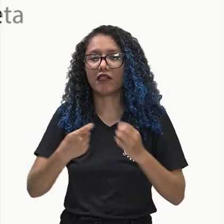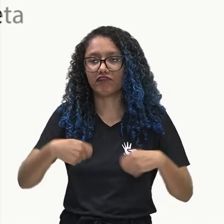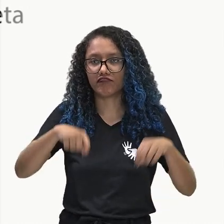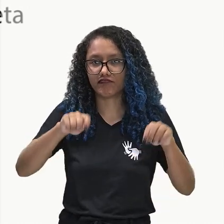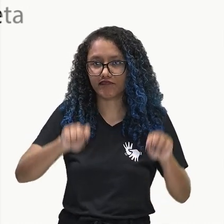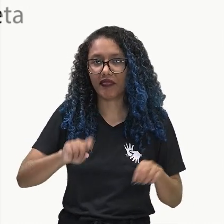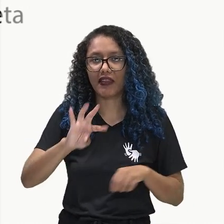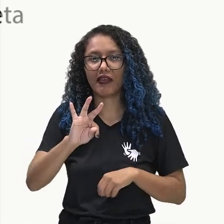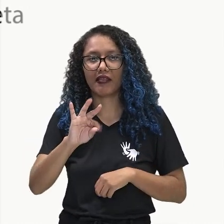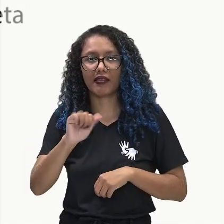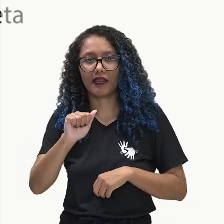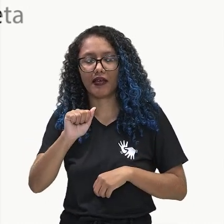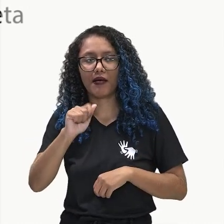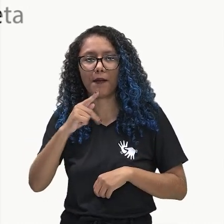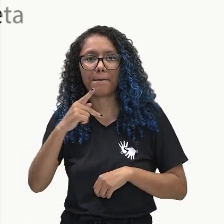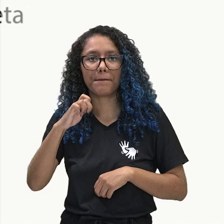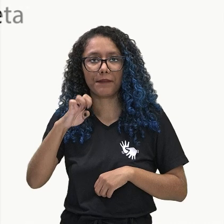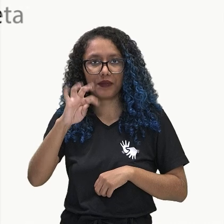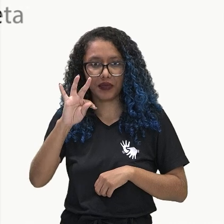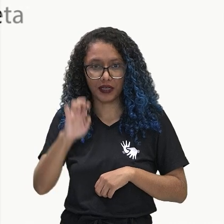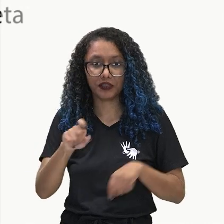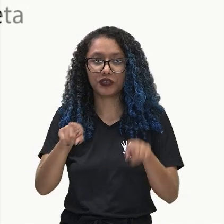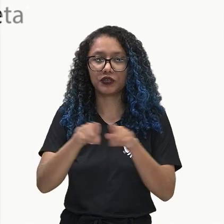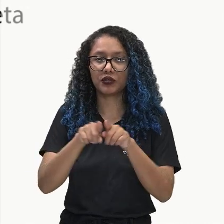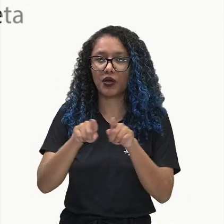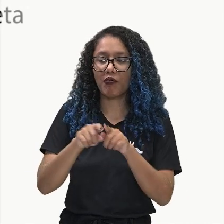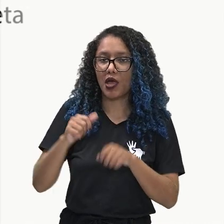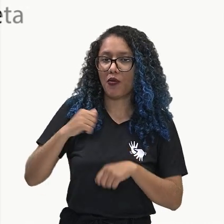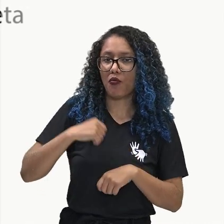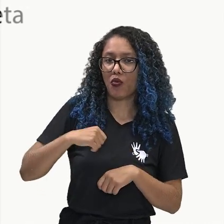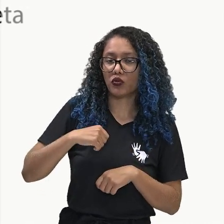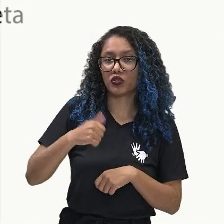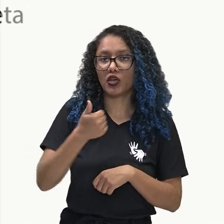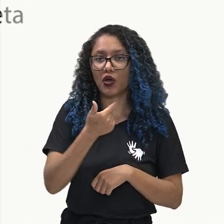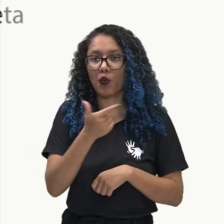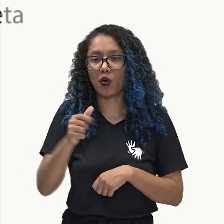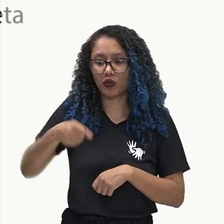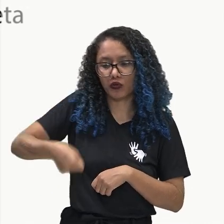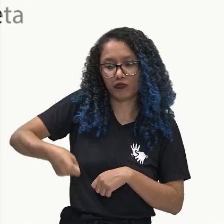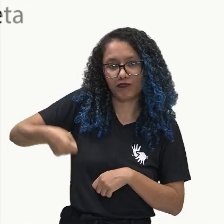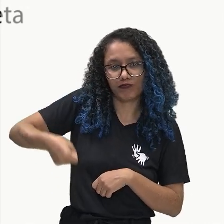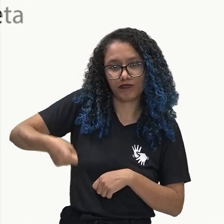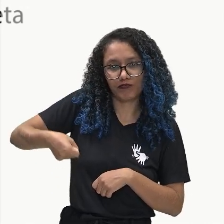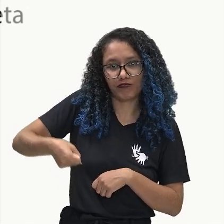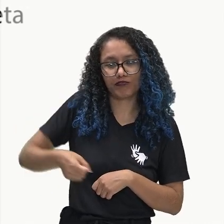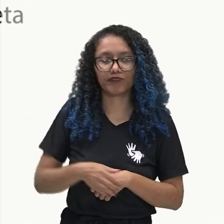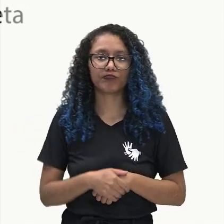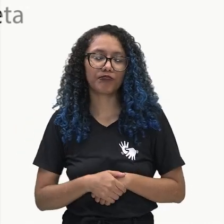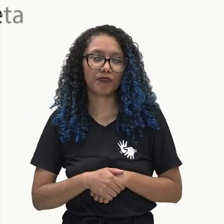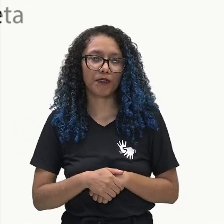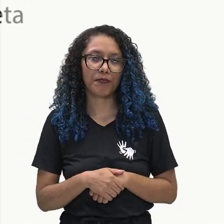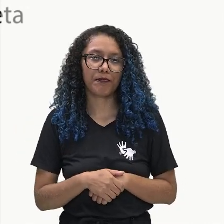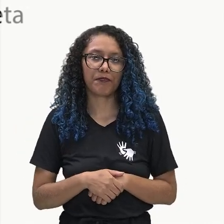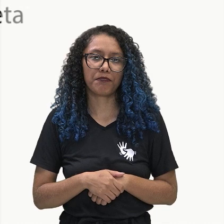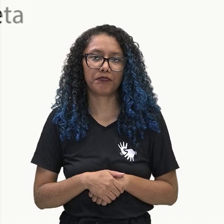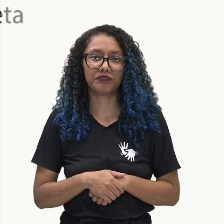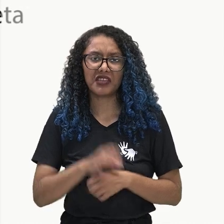e la maleta. Então, cada uma dessas coisinhas que nós vemos são aí